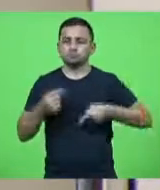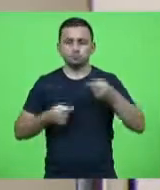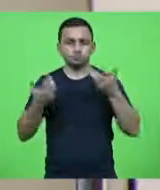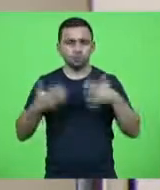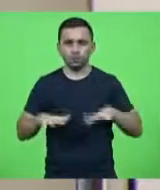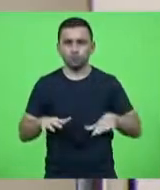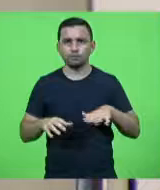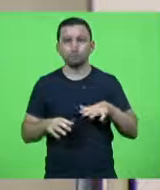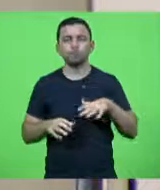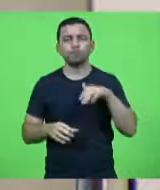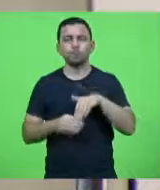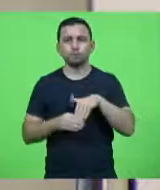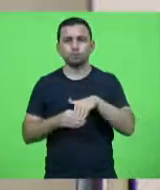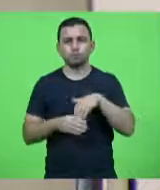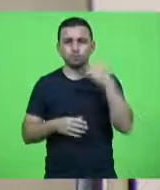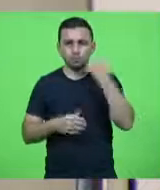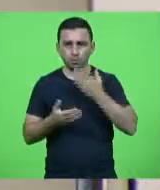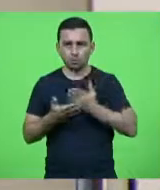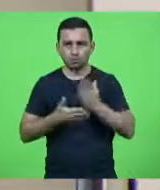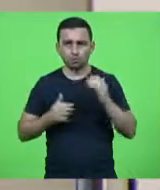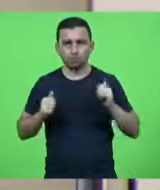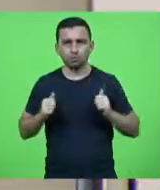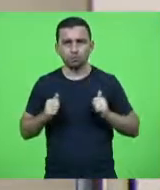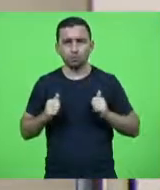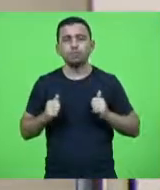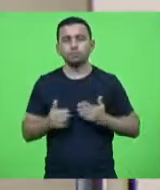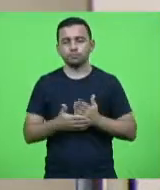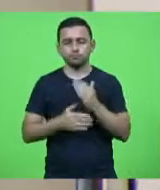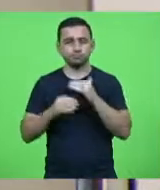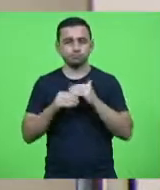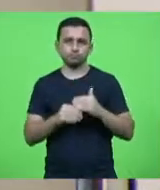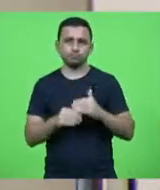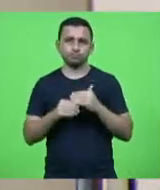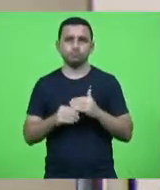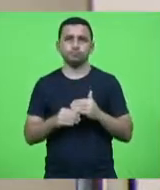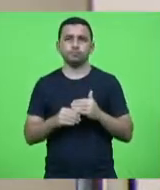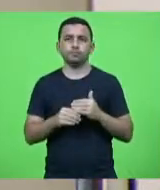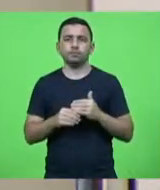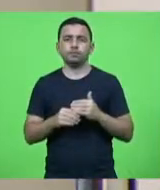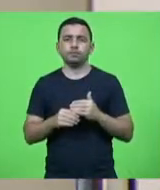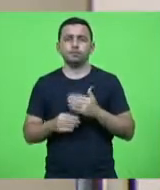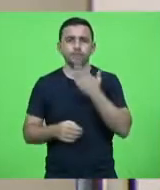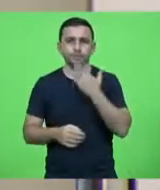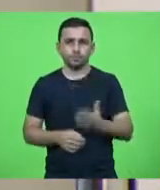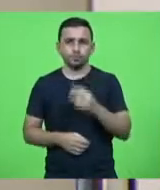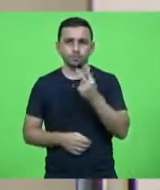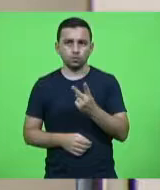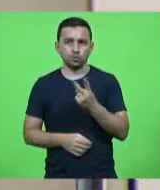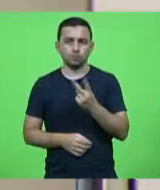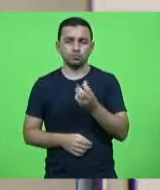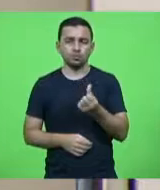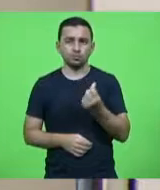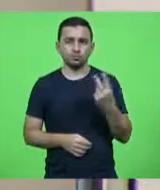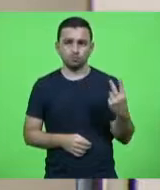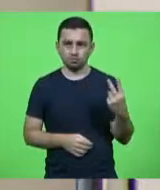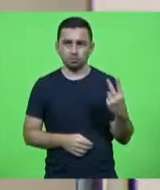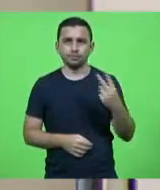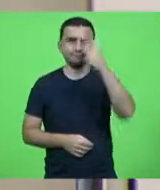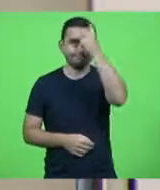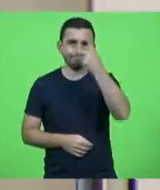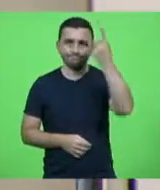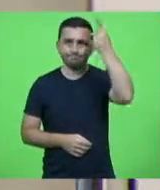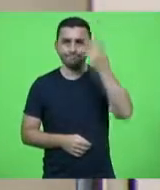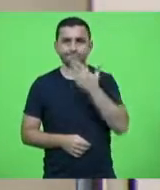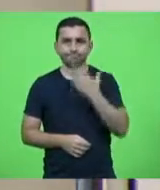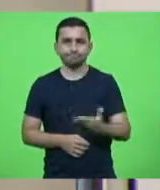votação. Deputados que aprovam, permaneçam como se encontram. Aprovado por unanimidade. Requerimento 262. Autor deputado Paulinha. Solicitando